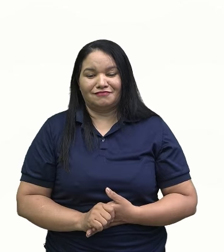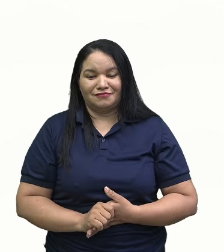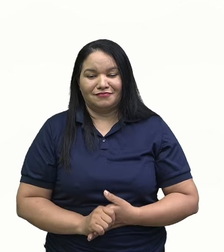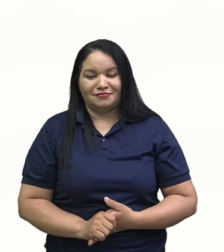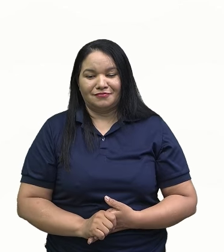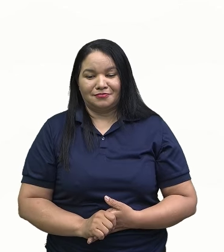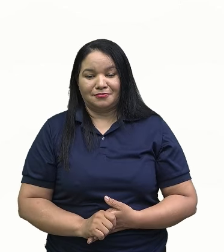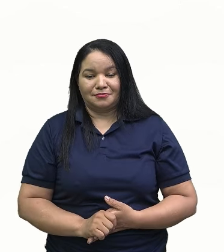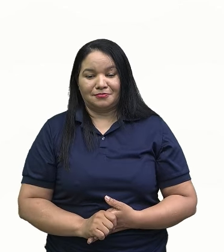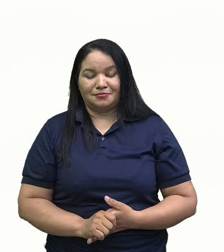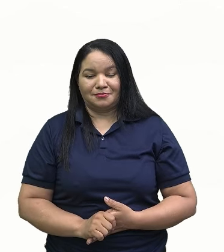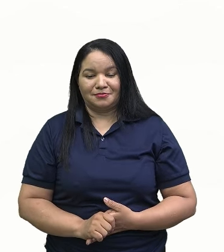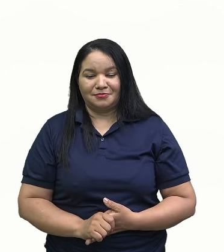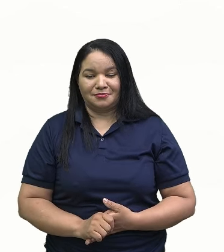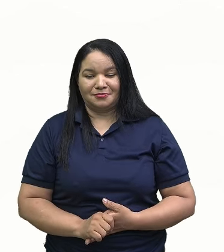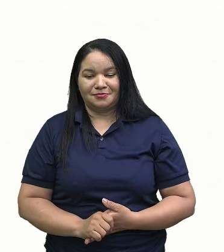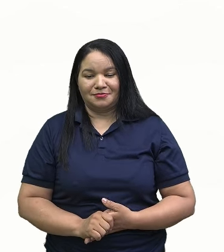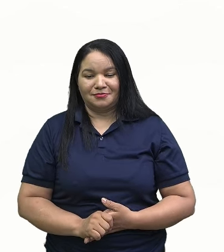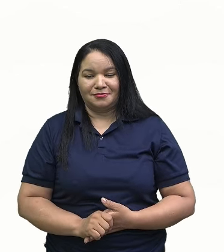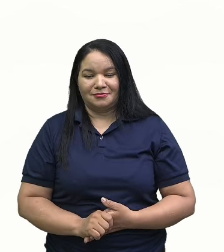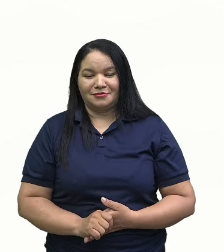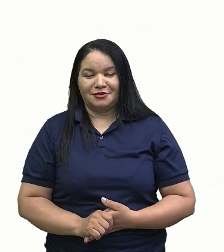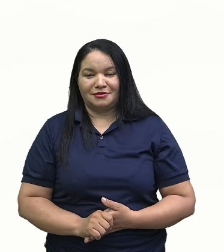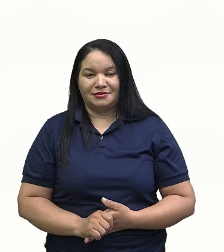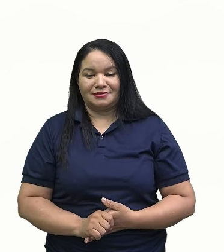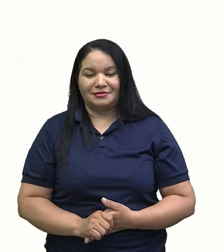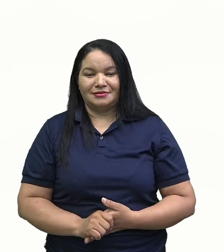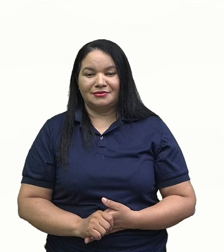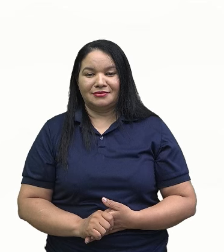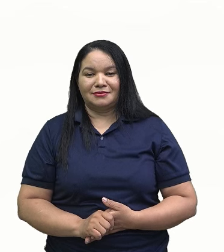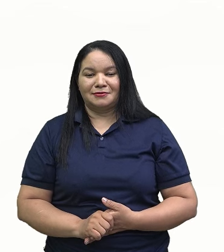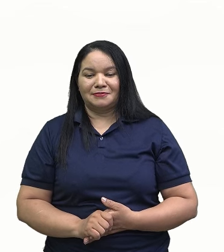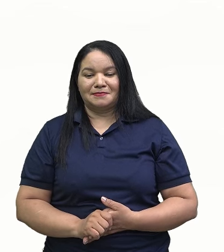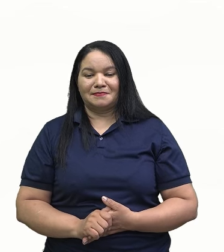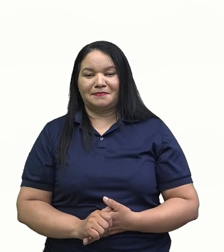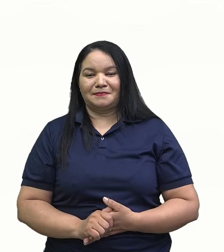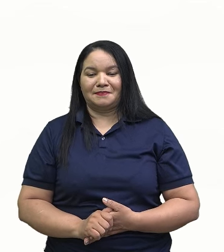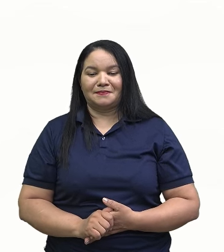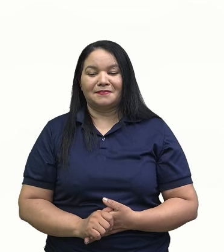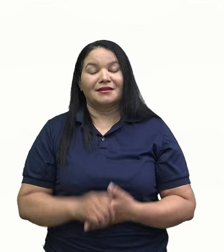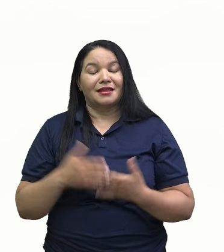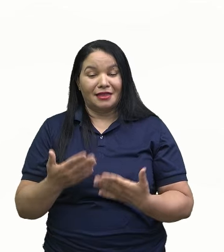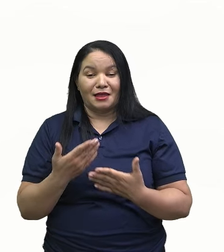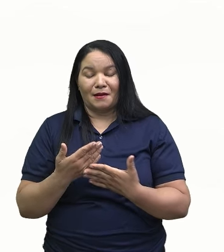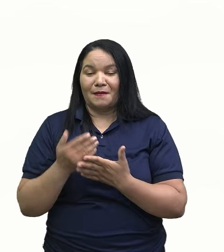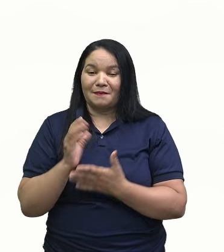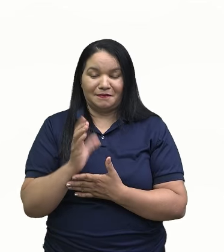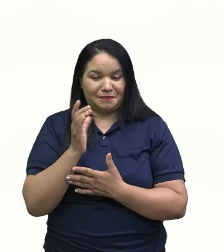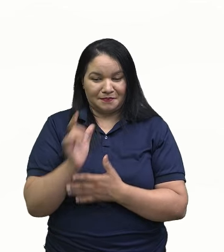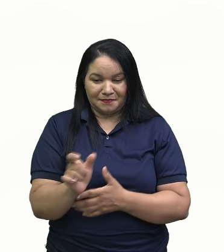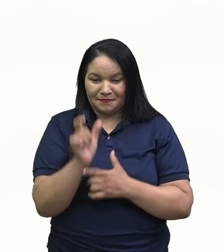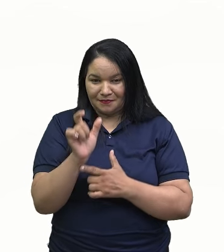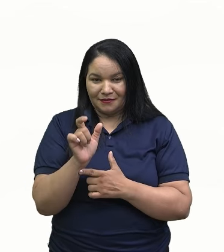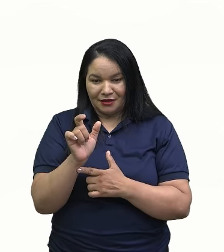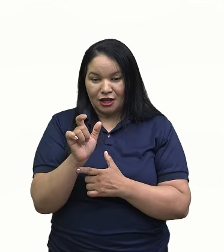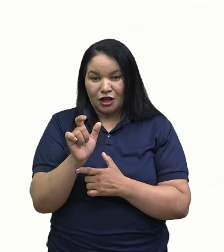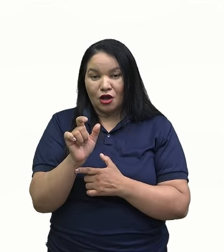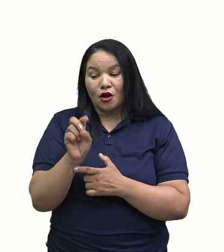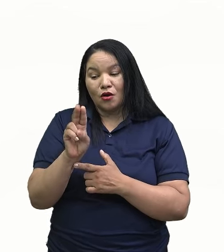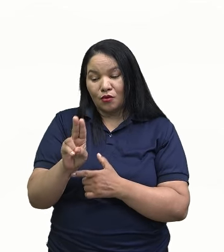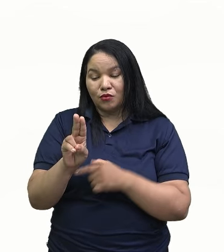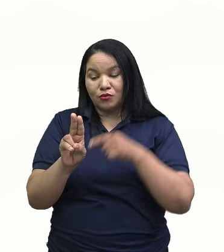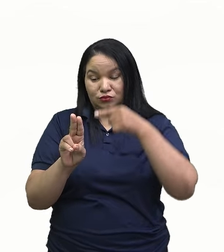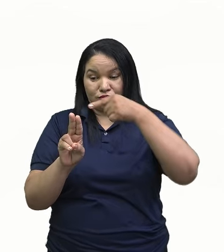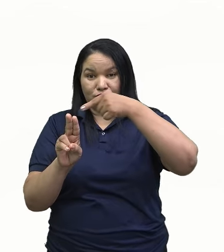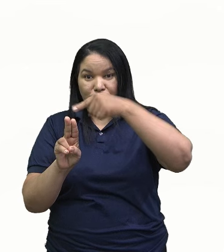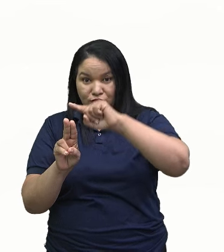corretamente, tá? Tui, ui, u. É assim que a gente fala. E aí, o que acontece? Nós temos aqui o U forte, está